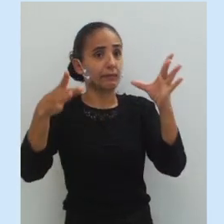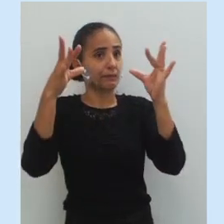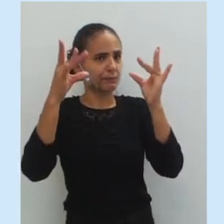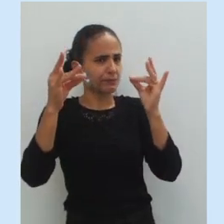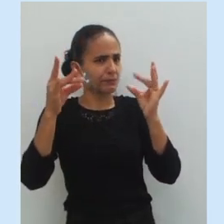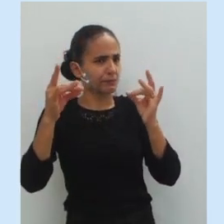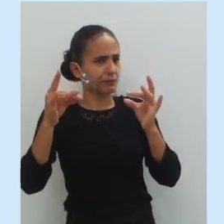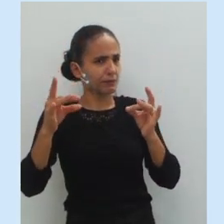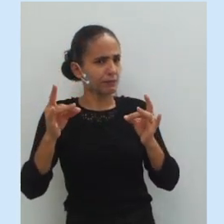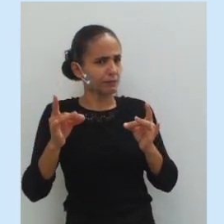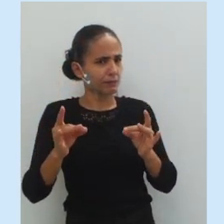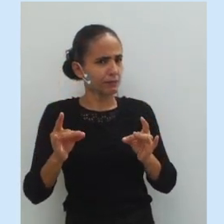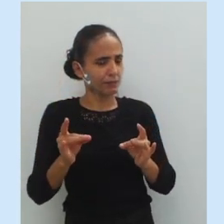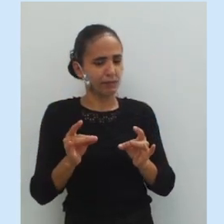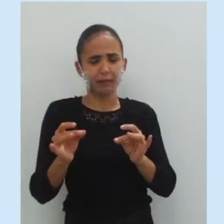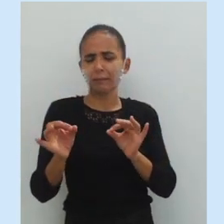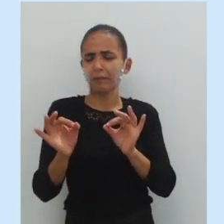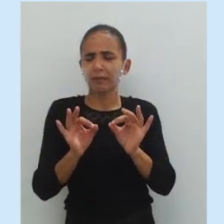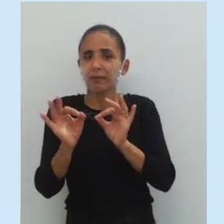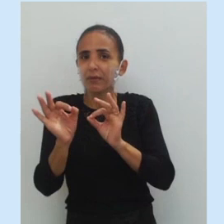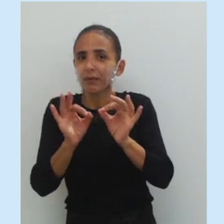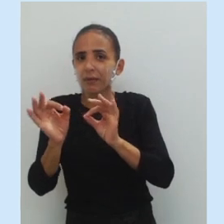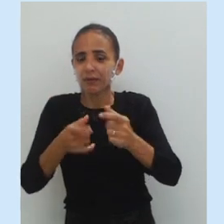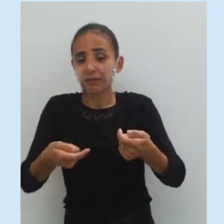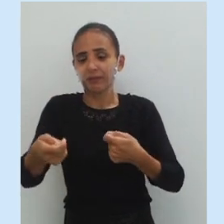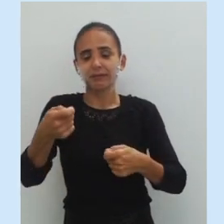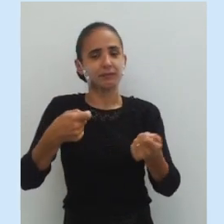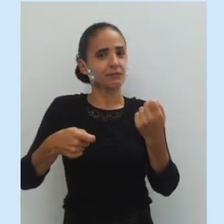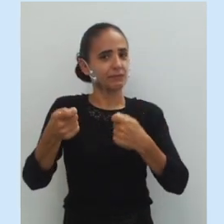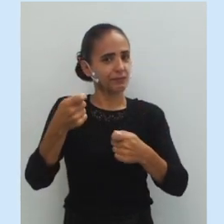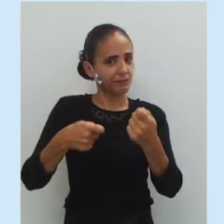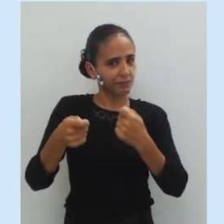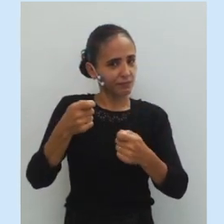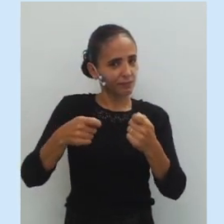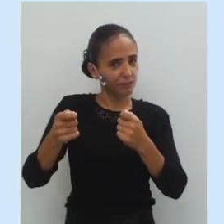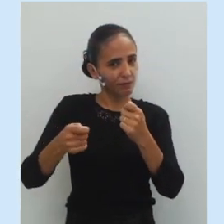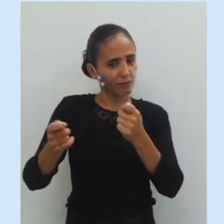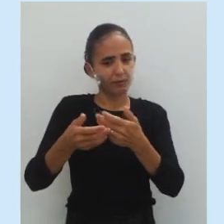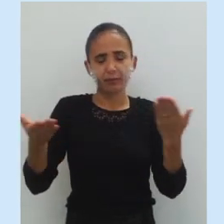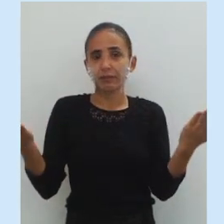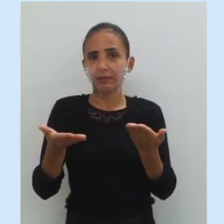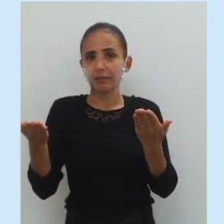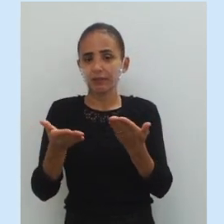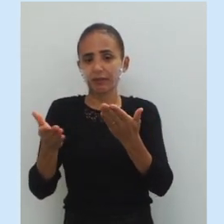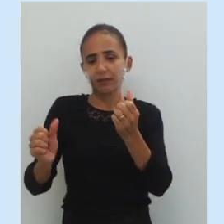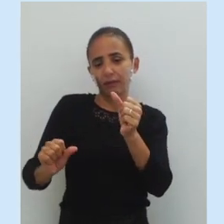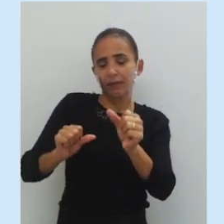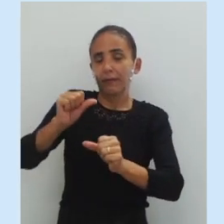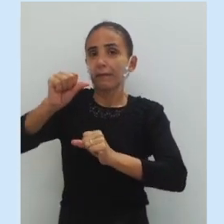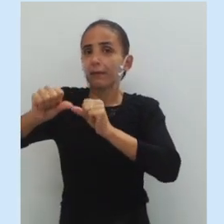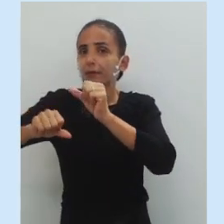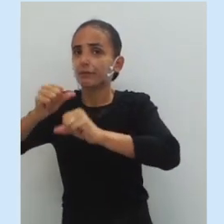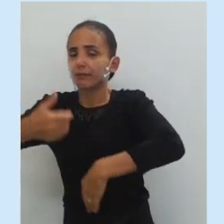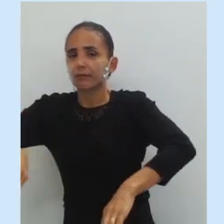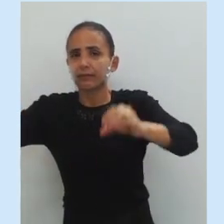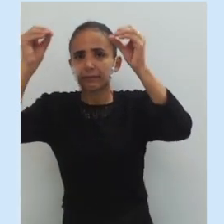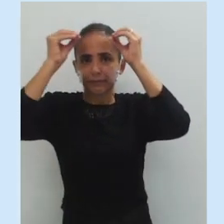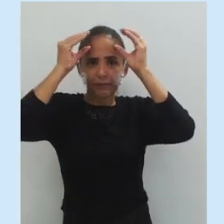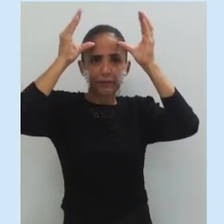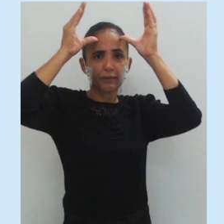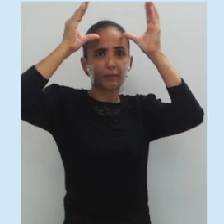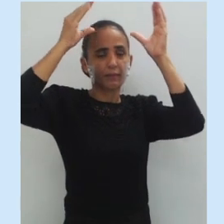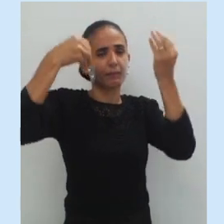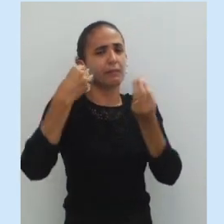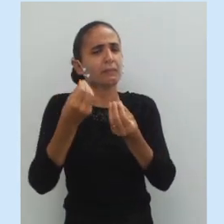na realidade, ela é um motor da economia moderna, transformando ideias e